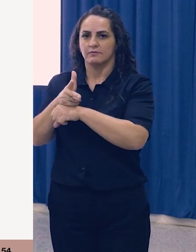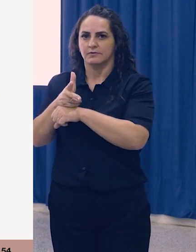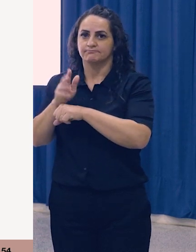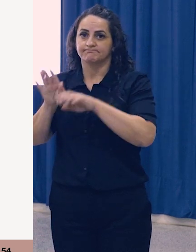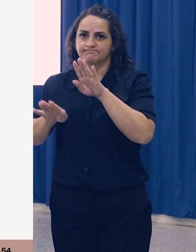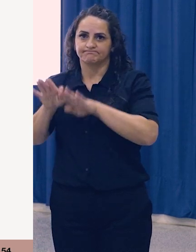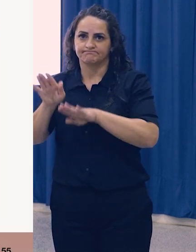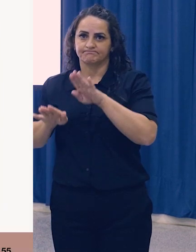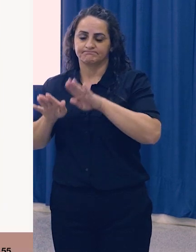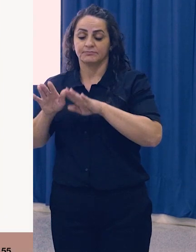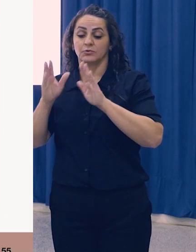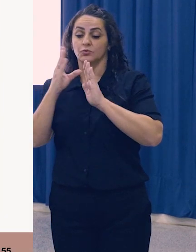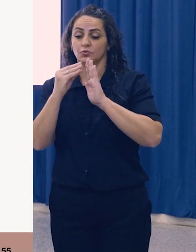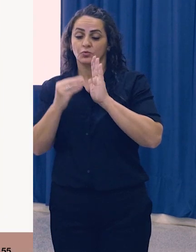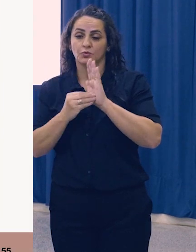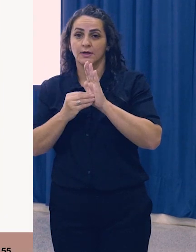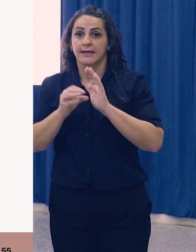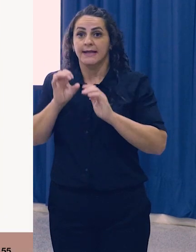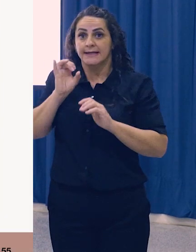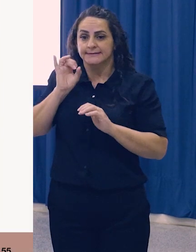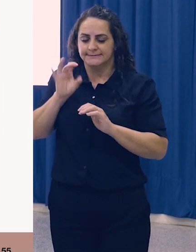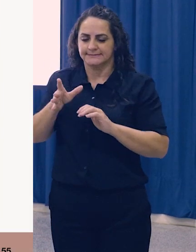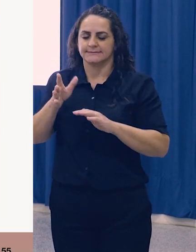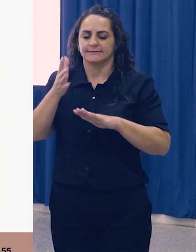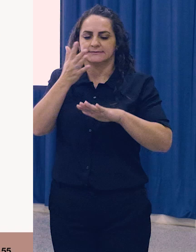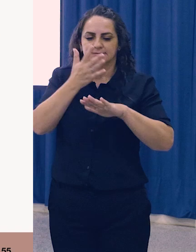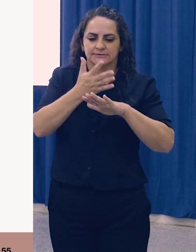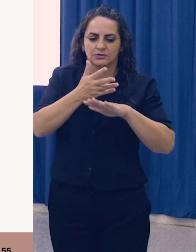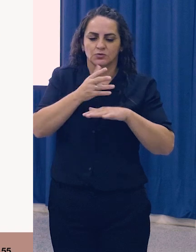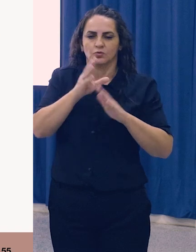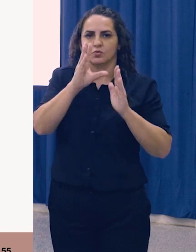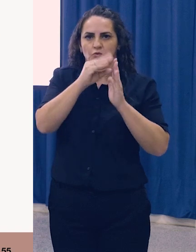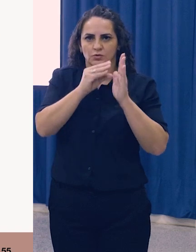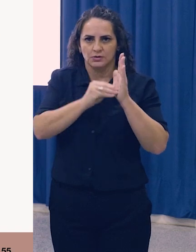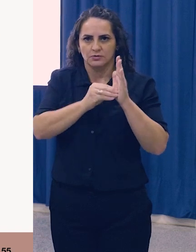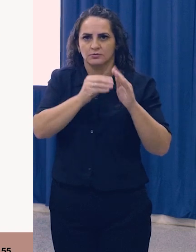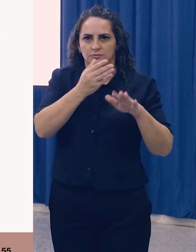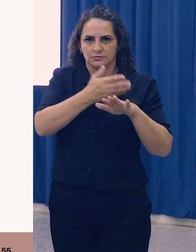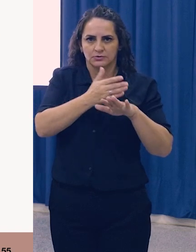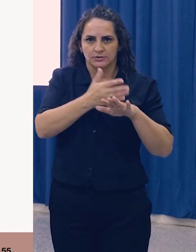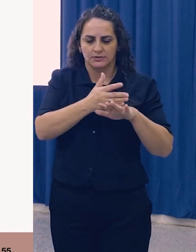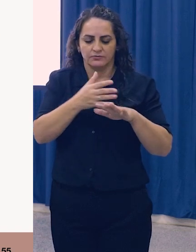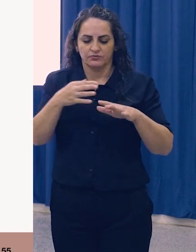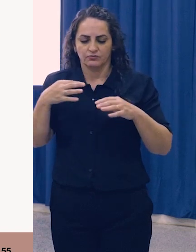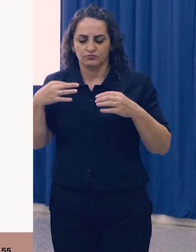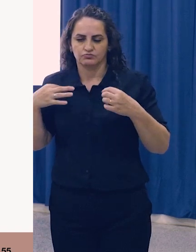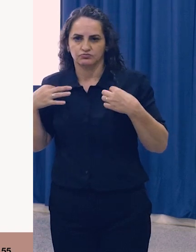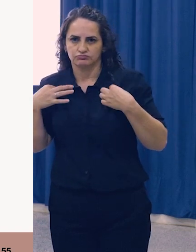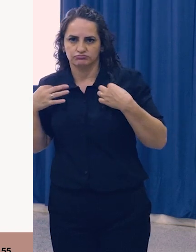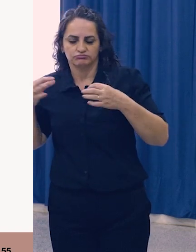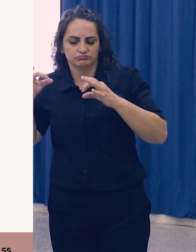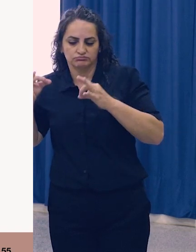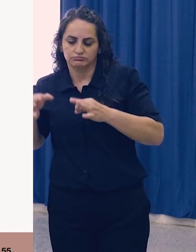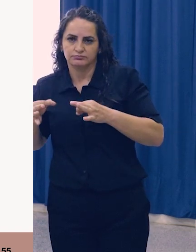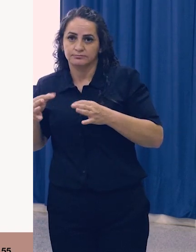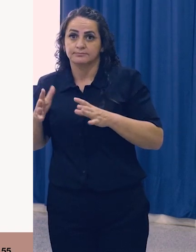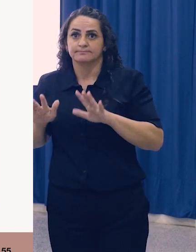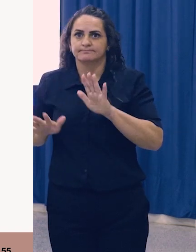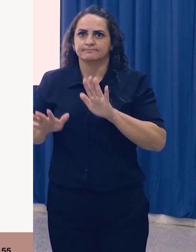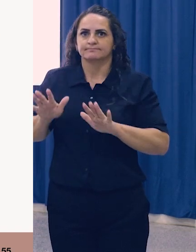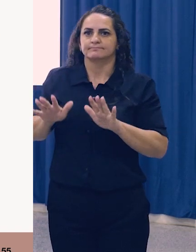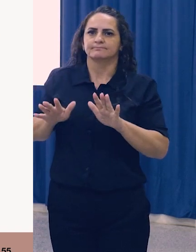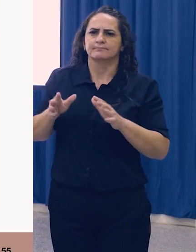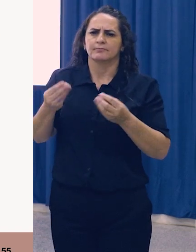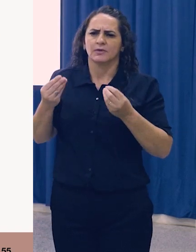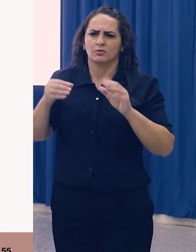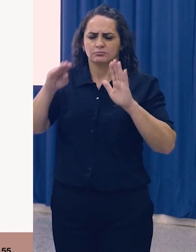nosso filme. Então, se você quer fazer conteúdo sobre os ensaios, sobre alguma preparação de figurino muito específica, enfim, aqui é onde você faz